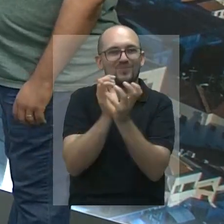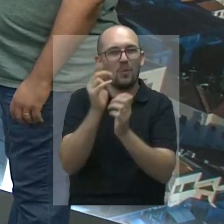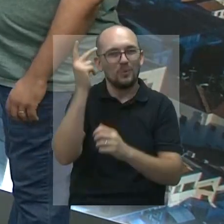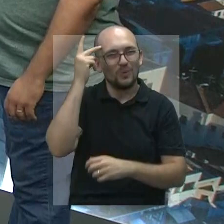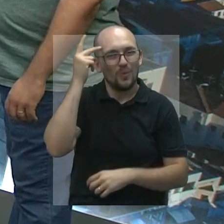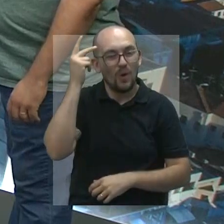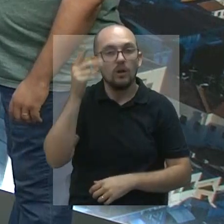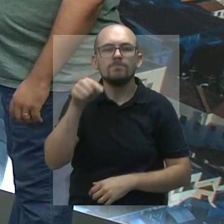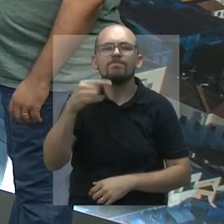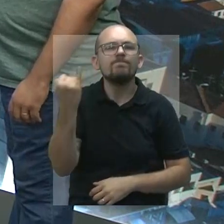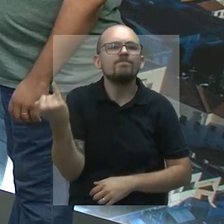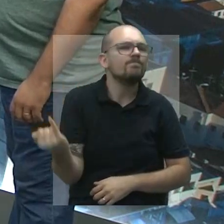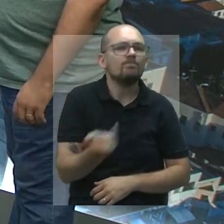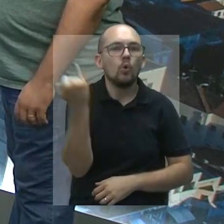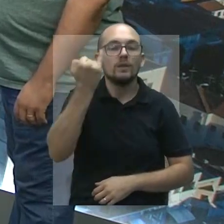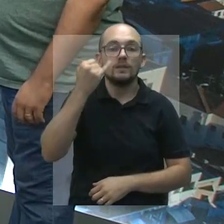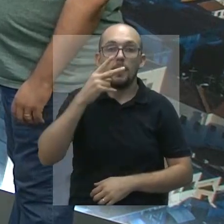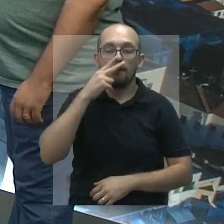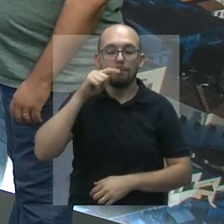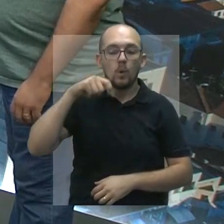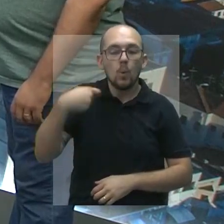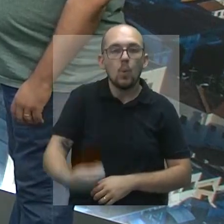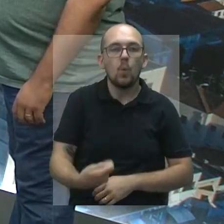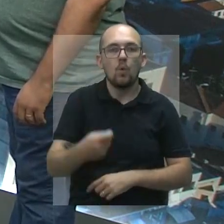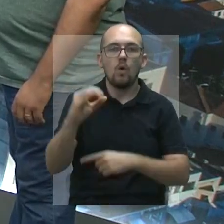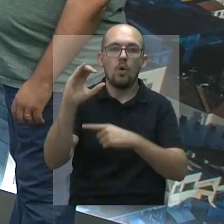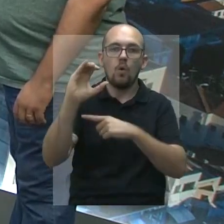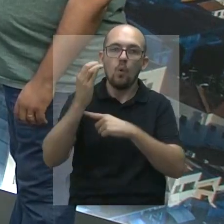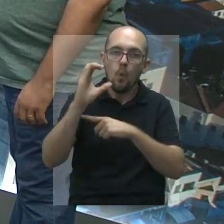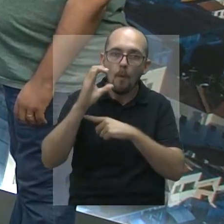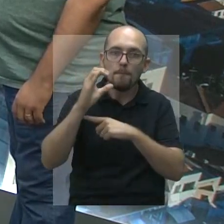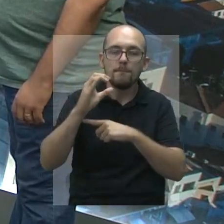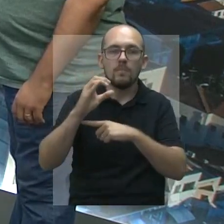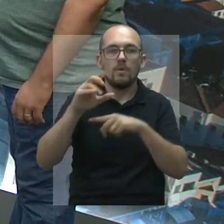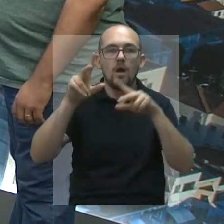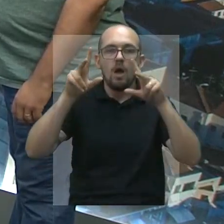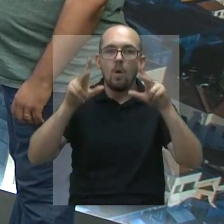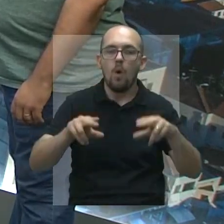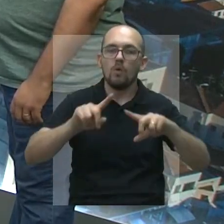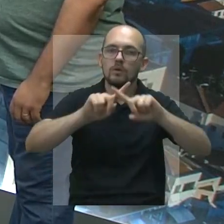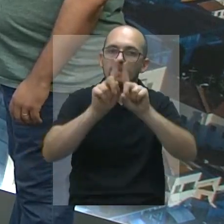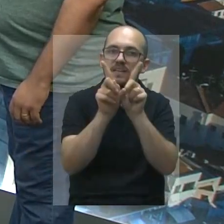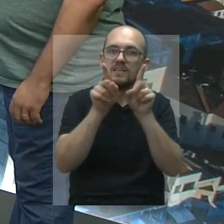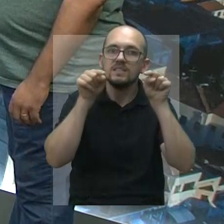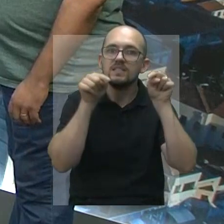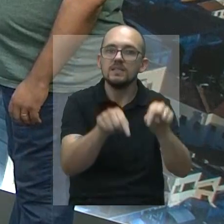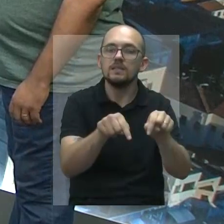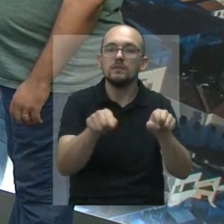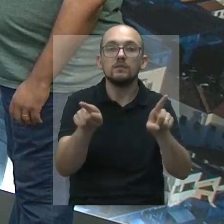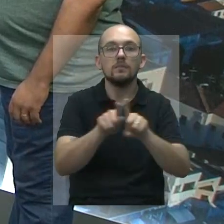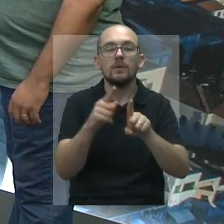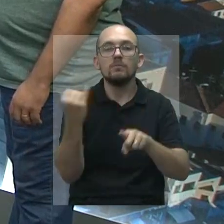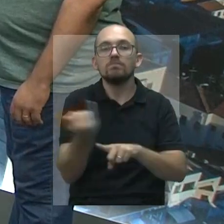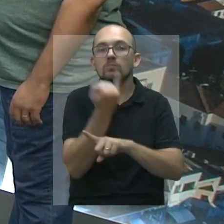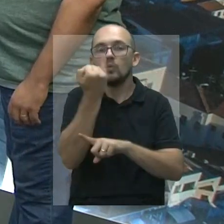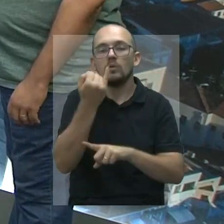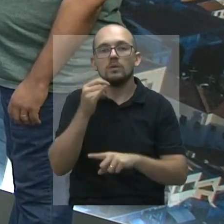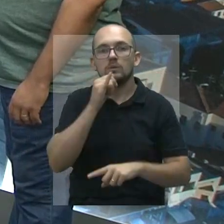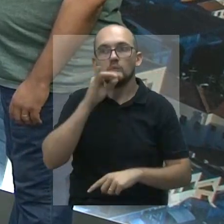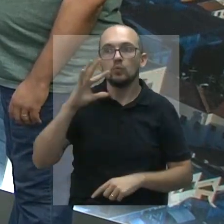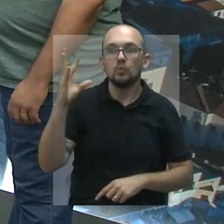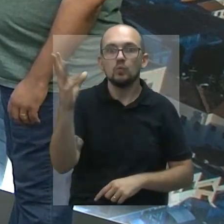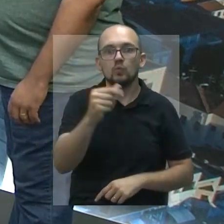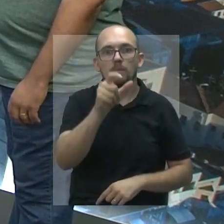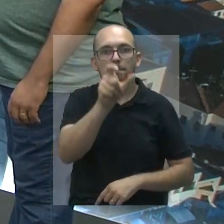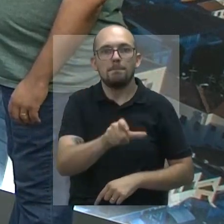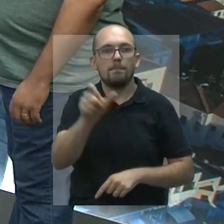Então a importância de uma cidade ter um clube deste naipe, e realmente a importância para todos os munícipes,